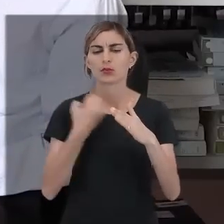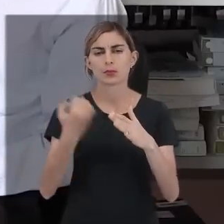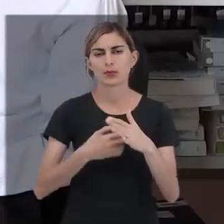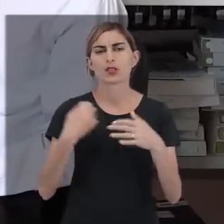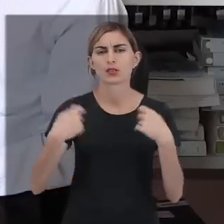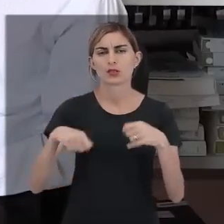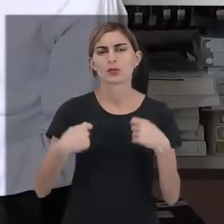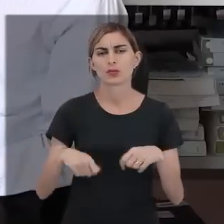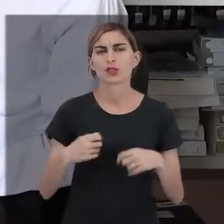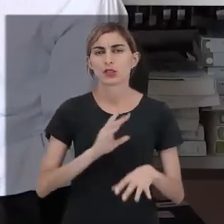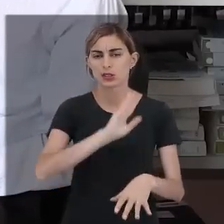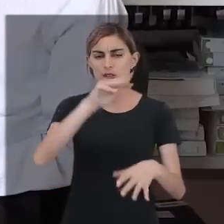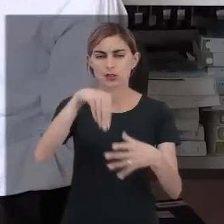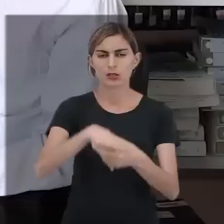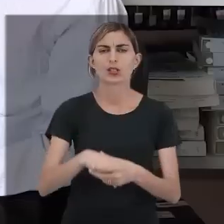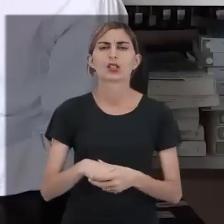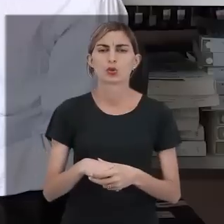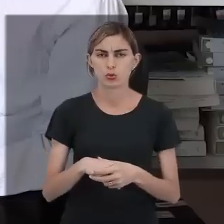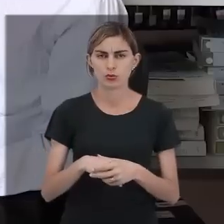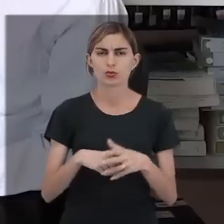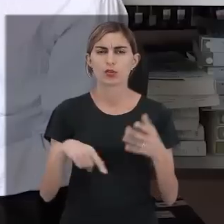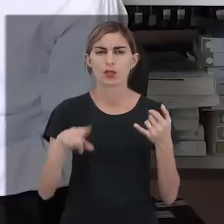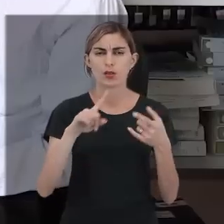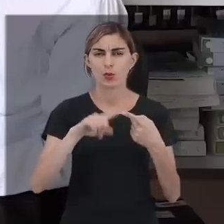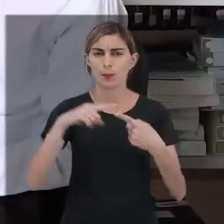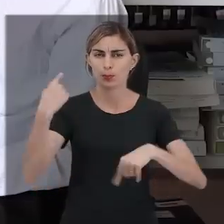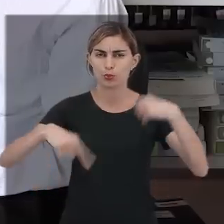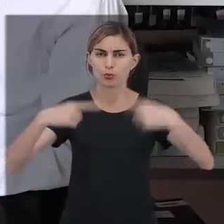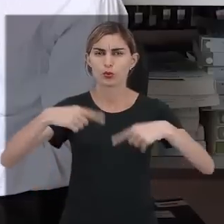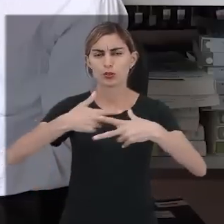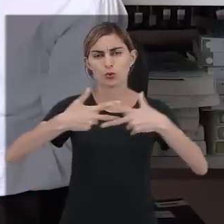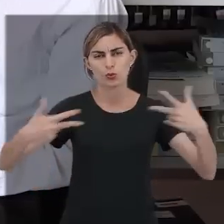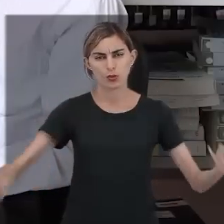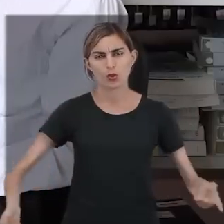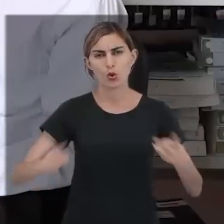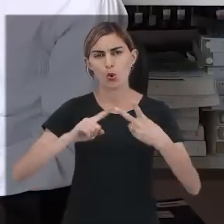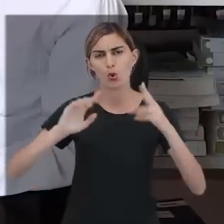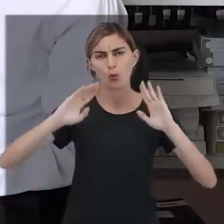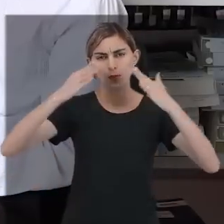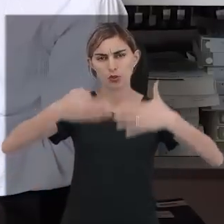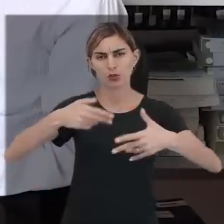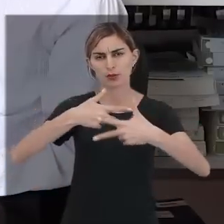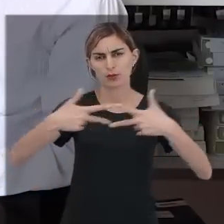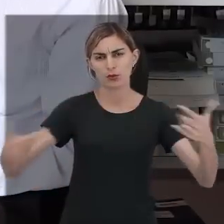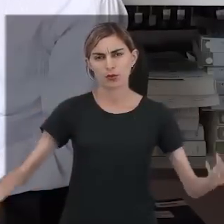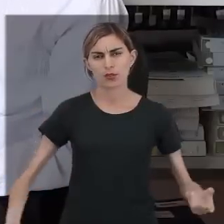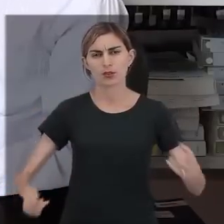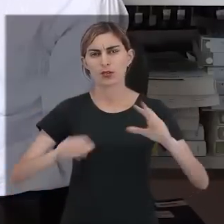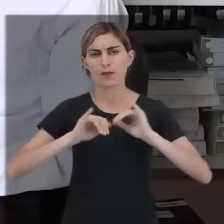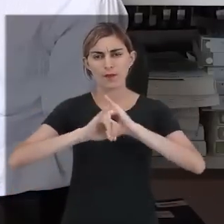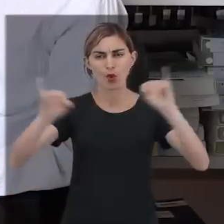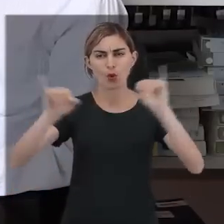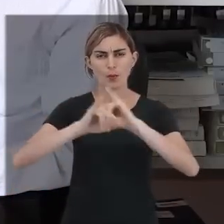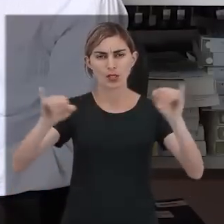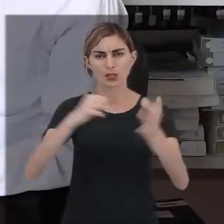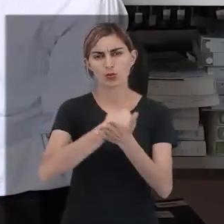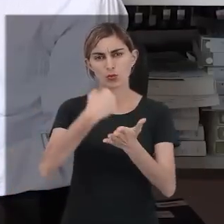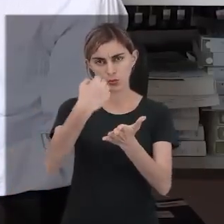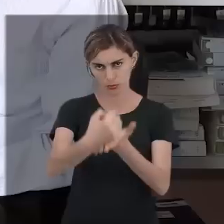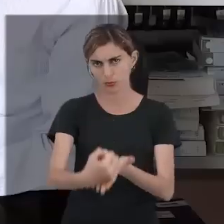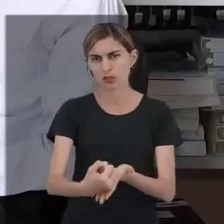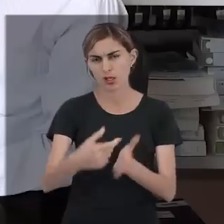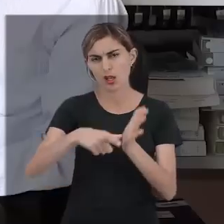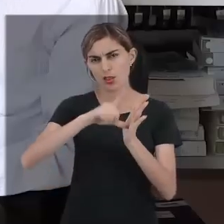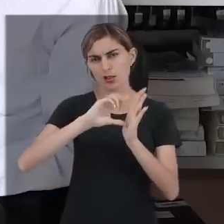estabelecer, né, dentro dos seus requisitos, a política de qualidade, os objetivos de qualidade, essa informação documentada, que é o